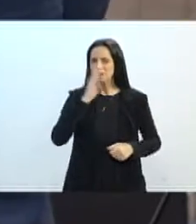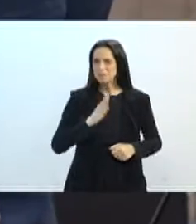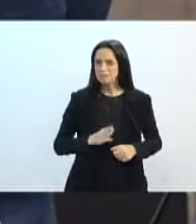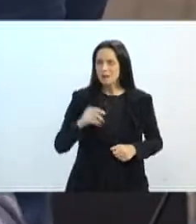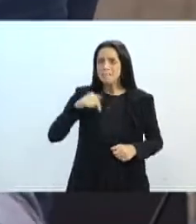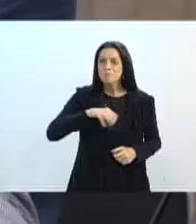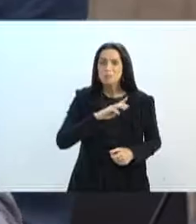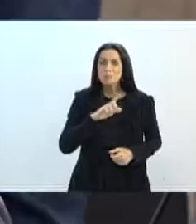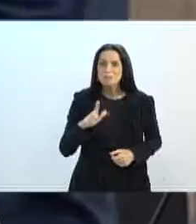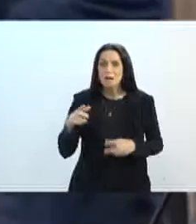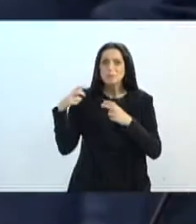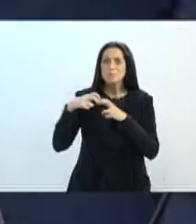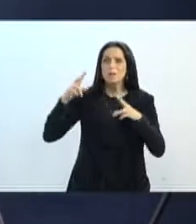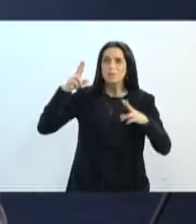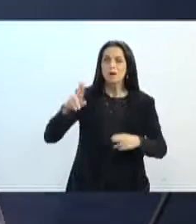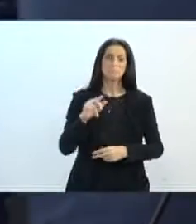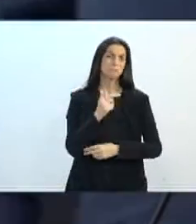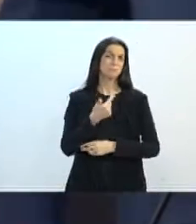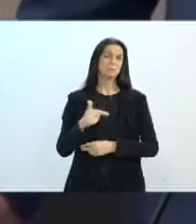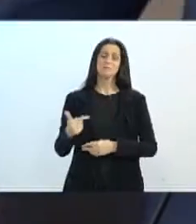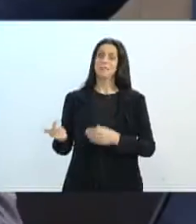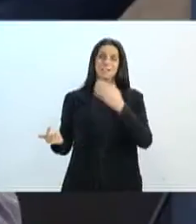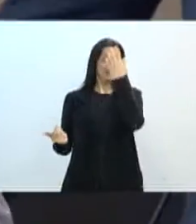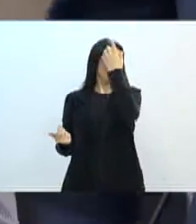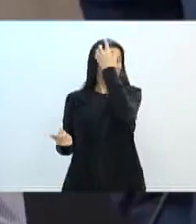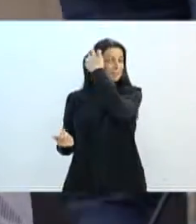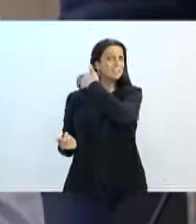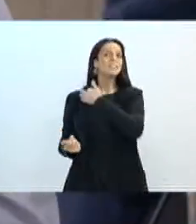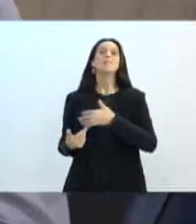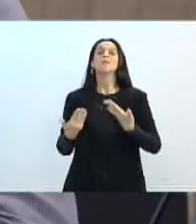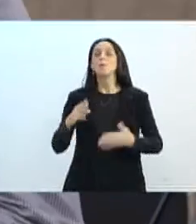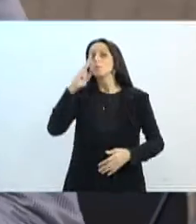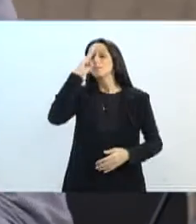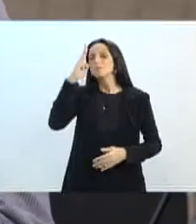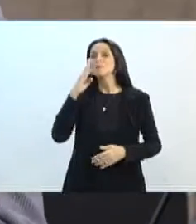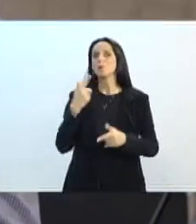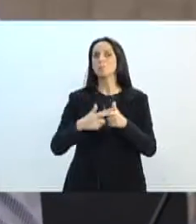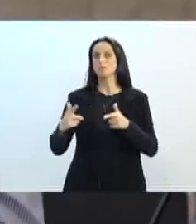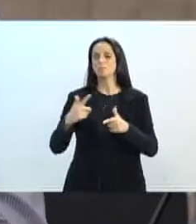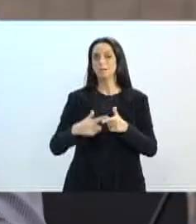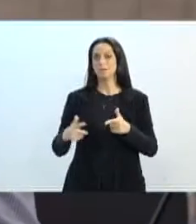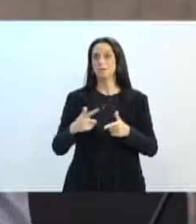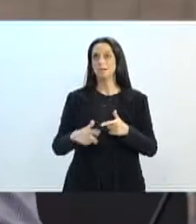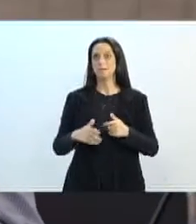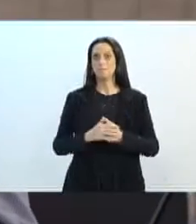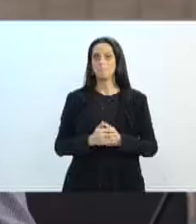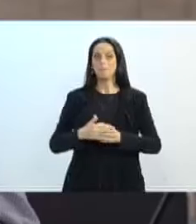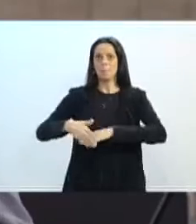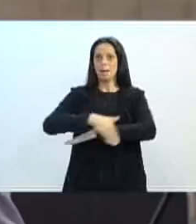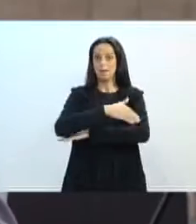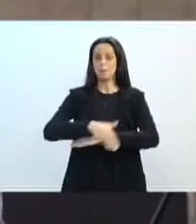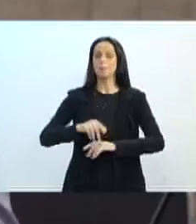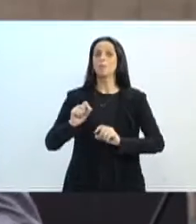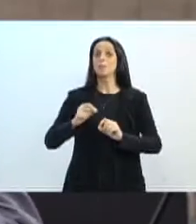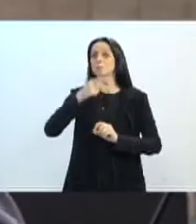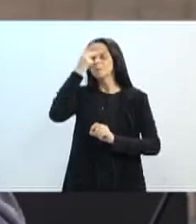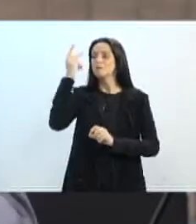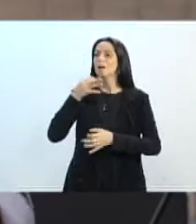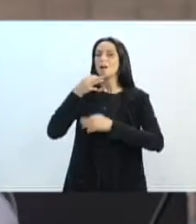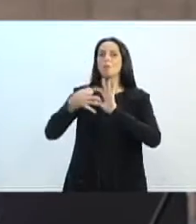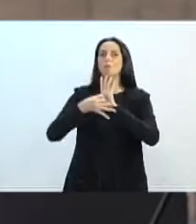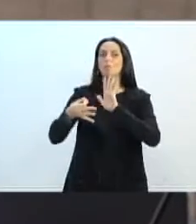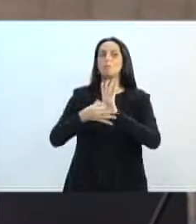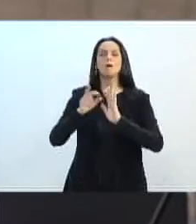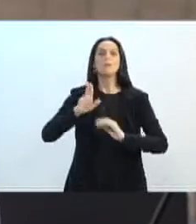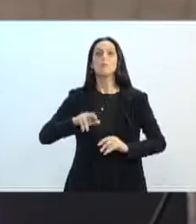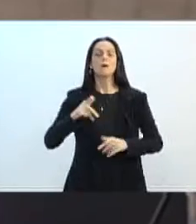aqui, é isso que nós temos que rever. E o grande problema, na rua, está falando o vereador Cristiano Loureiro, que as pessoas estão comentando, não é nem a questão do subsídio